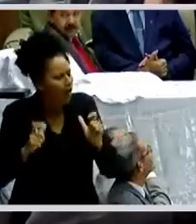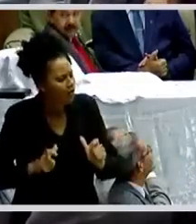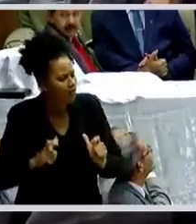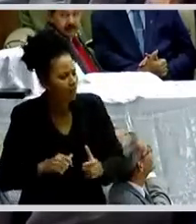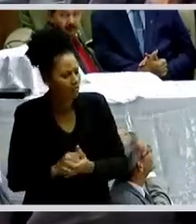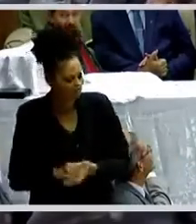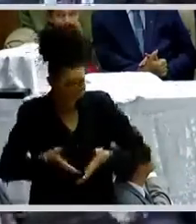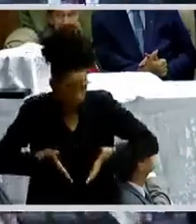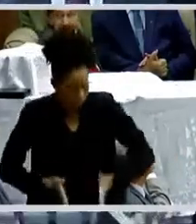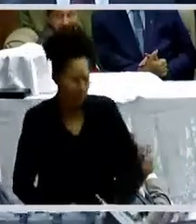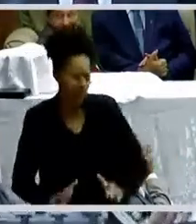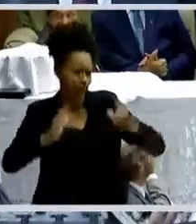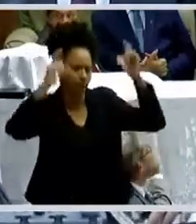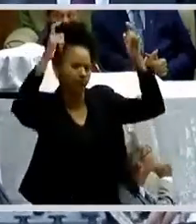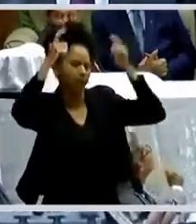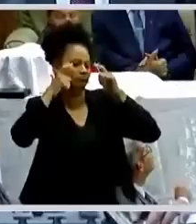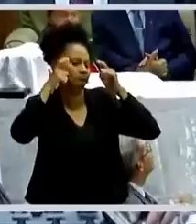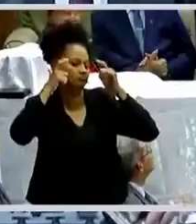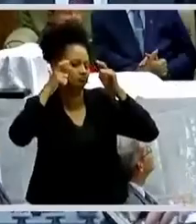rei dos judeus.